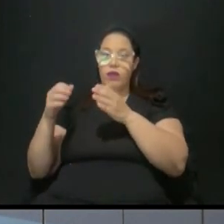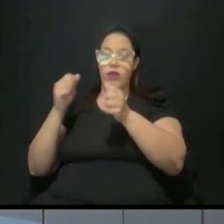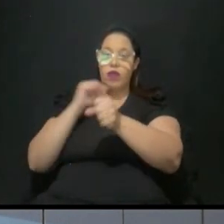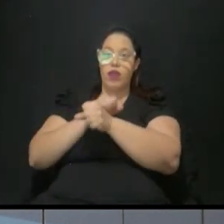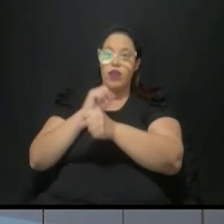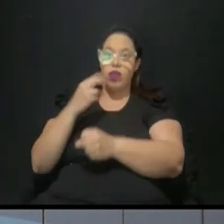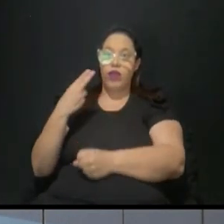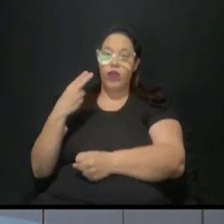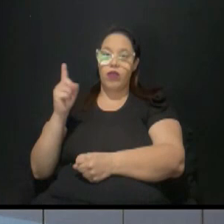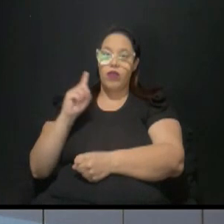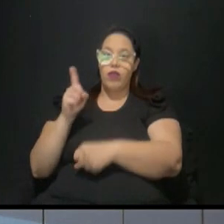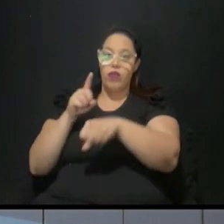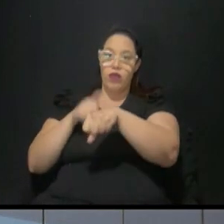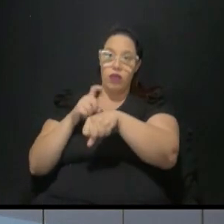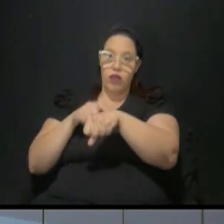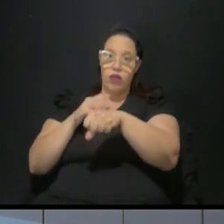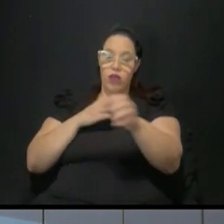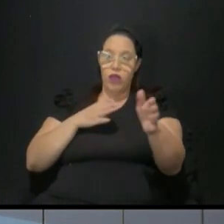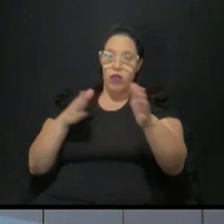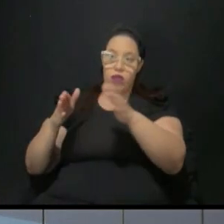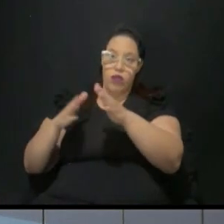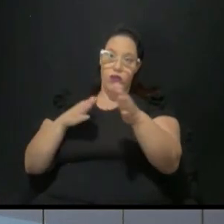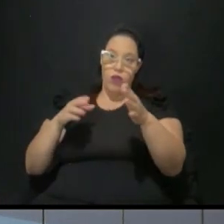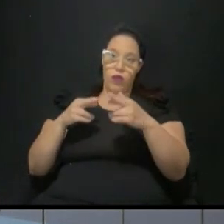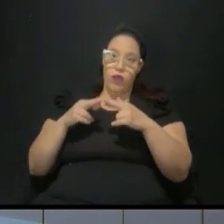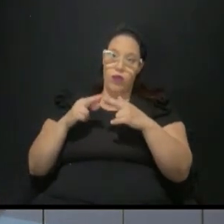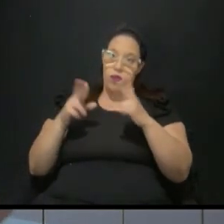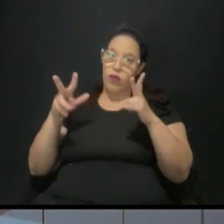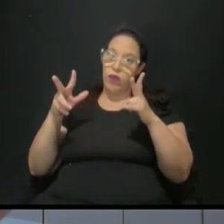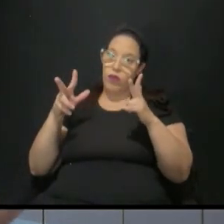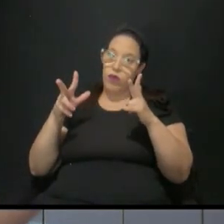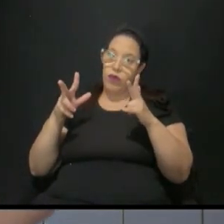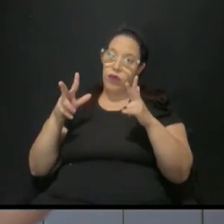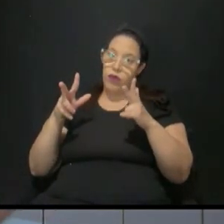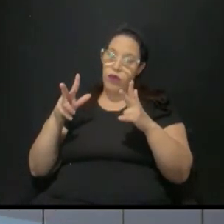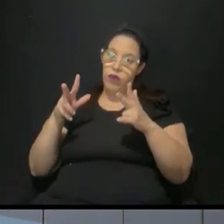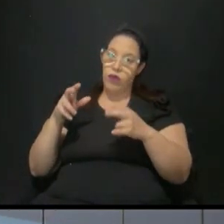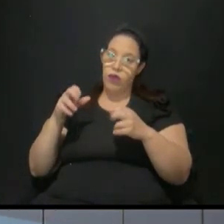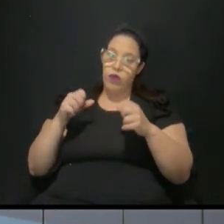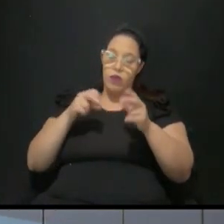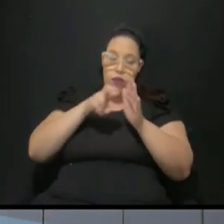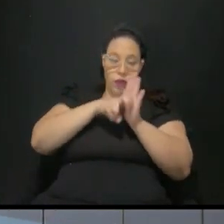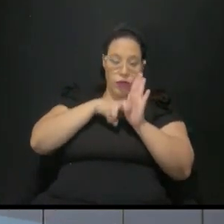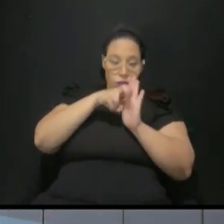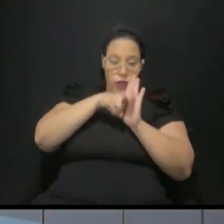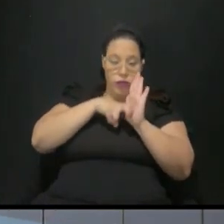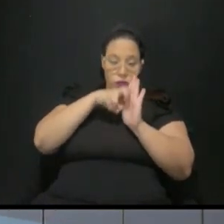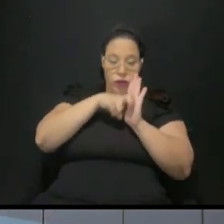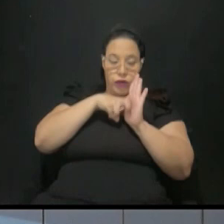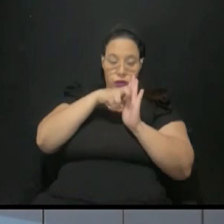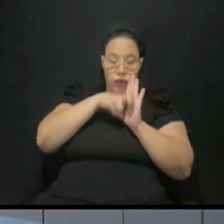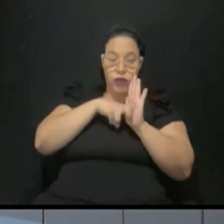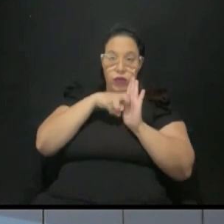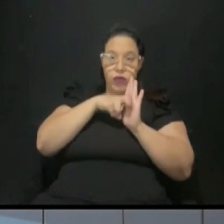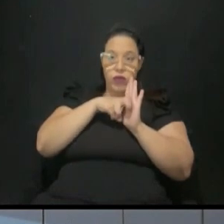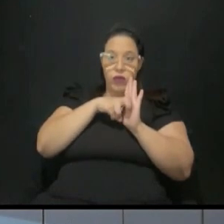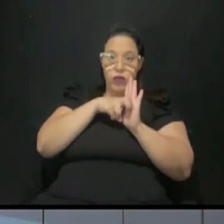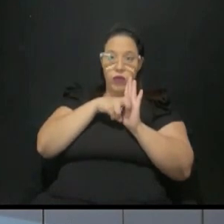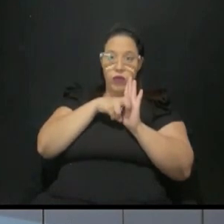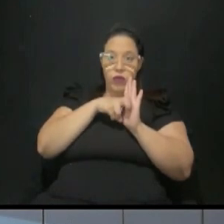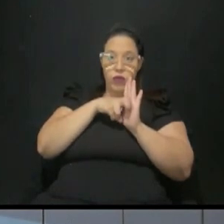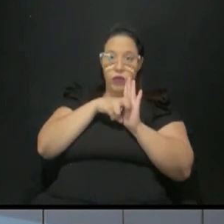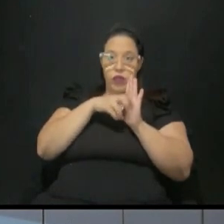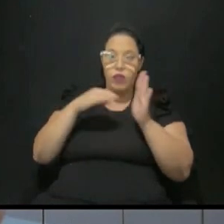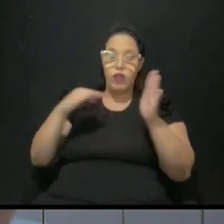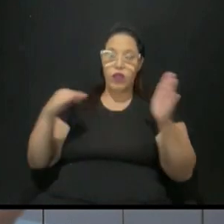de deslocamento é diferente. Né? Então, um cadeirante, se ele precisar sair da casa dele, né, com a cadeira de roda até o ponto de ônibus, etc.